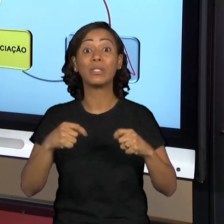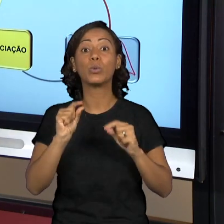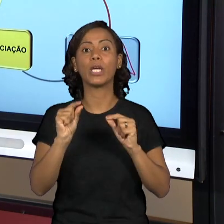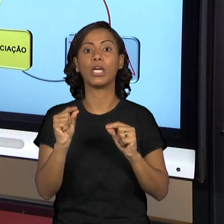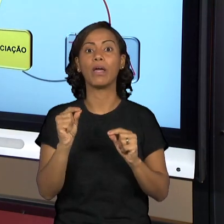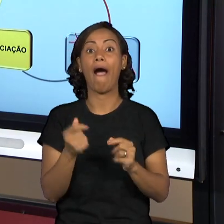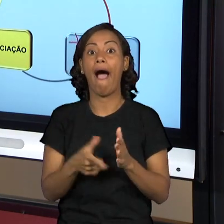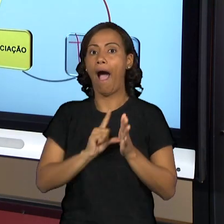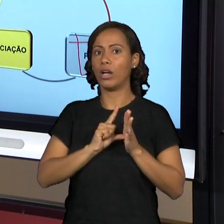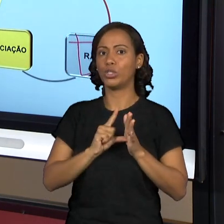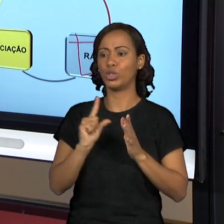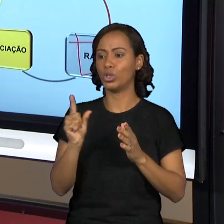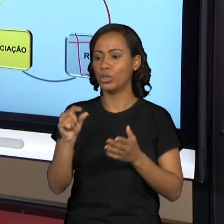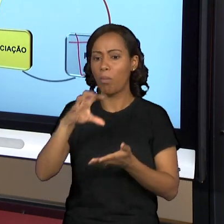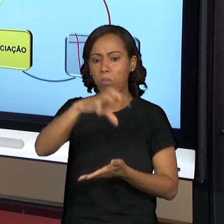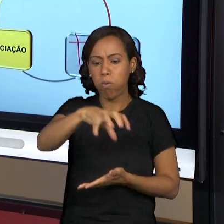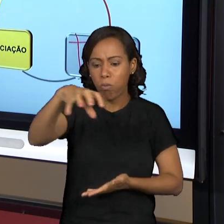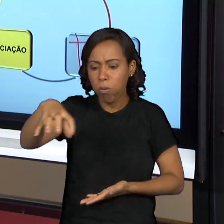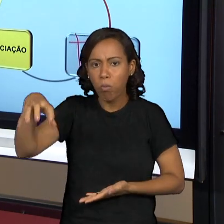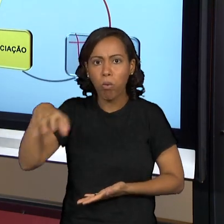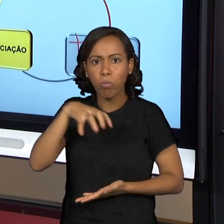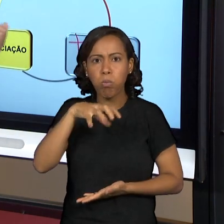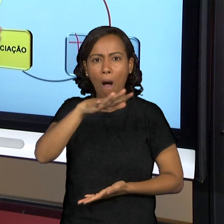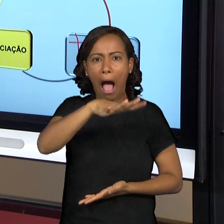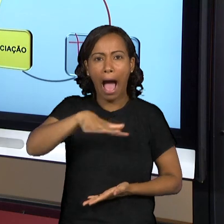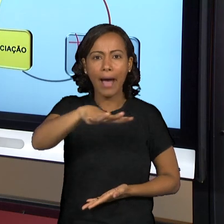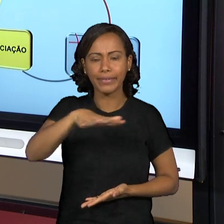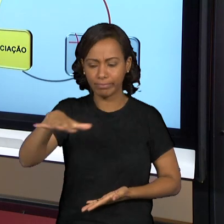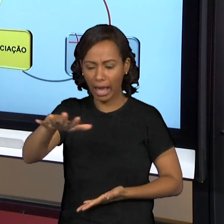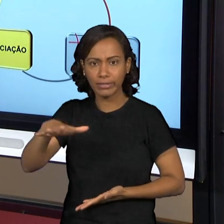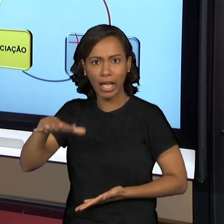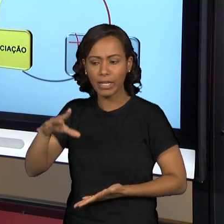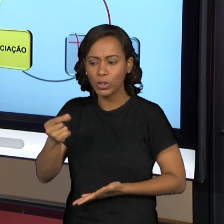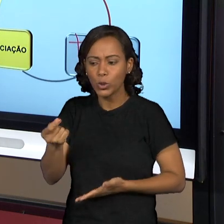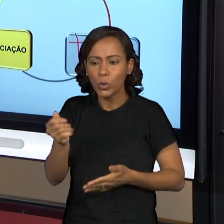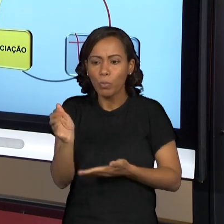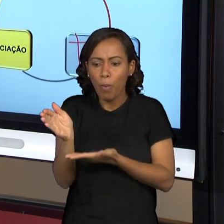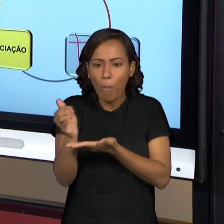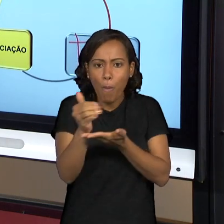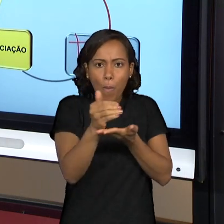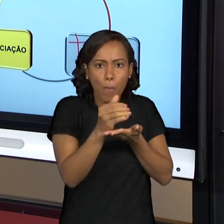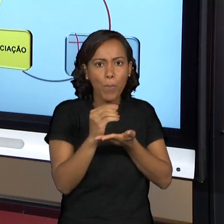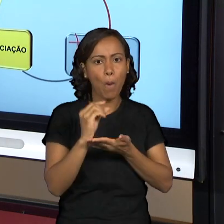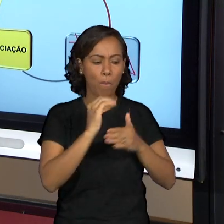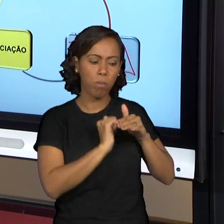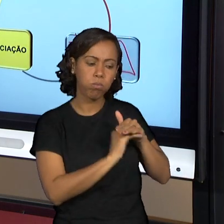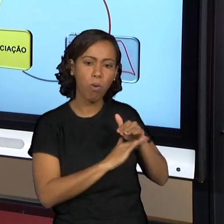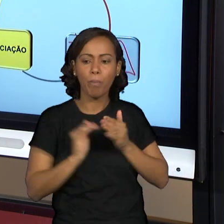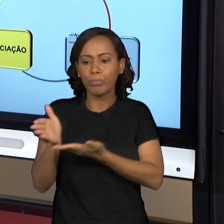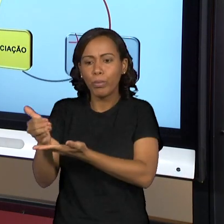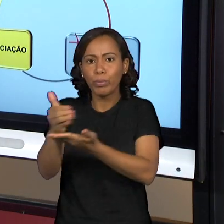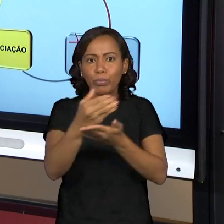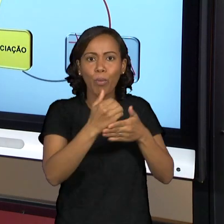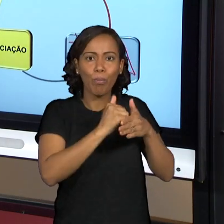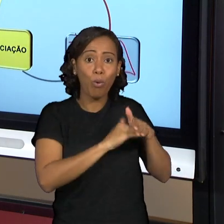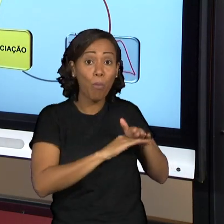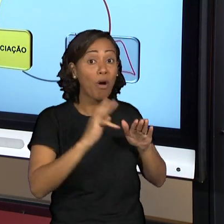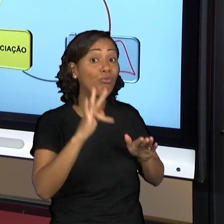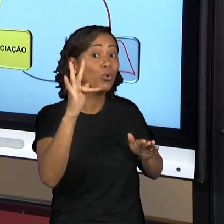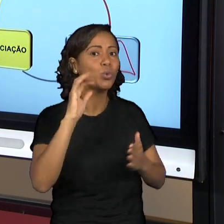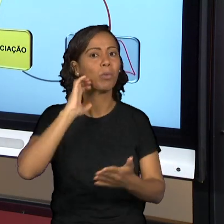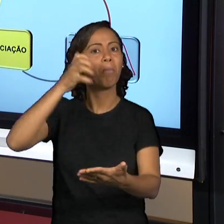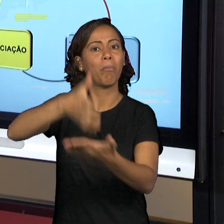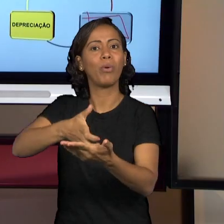de dinheiro de cada área para que eu consiga, ao final, disponibilizar a quantidade suficiente para a aquisição desse novo